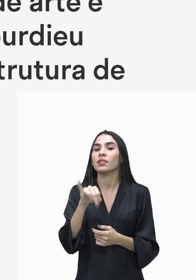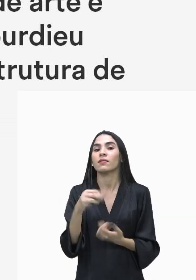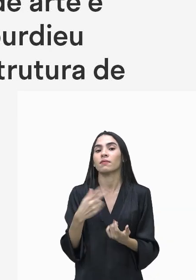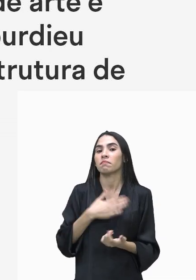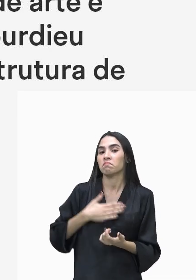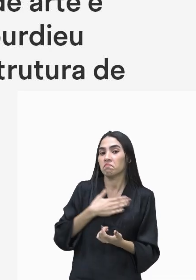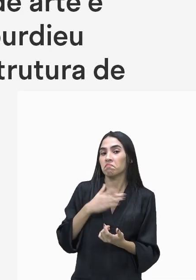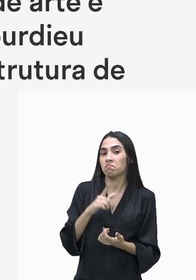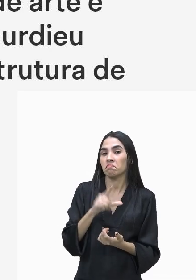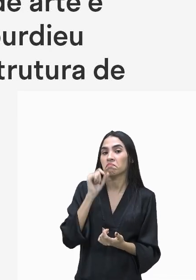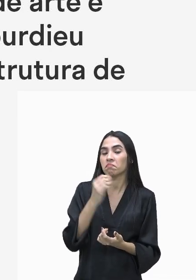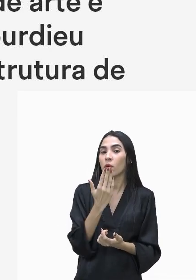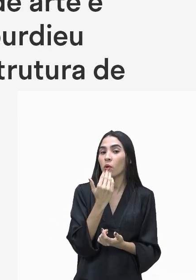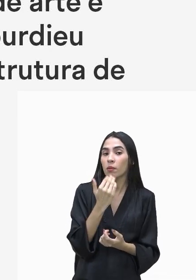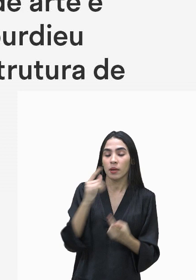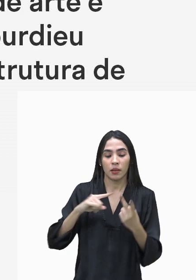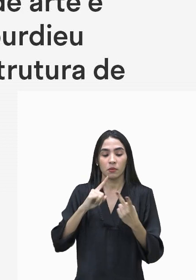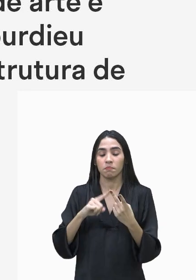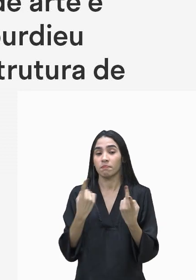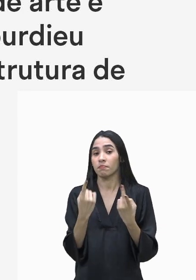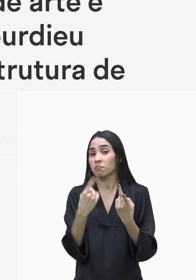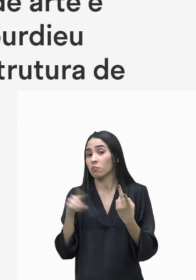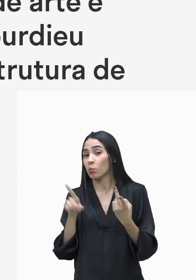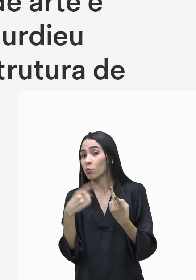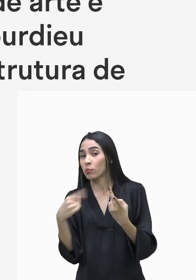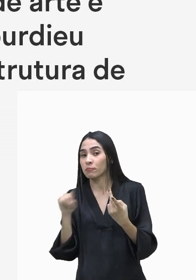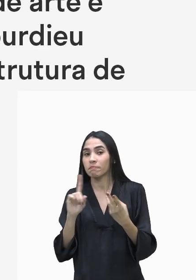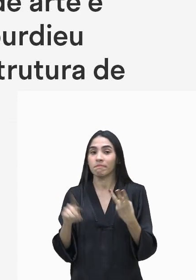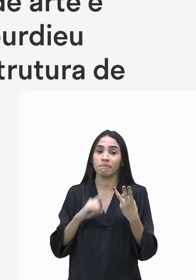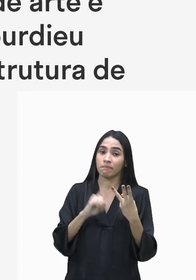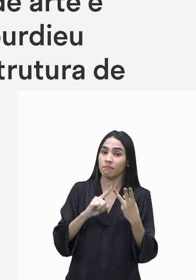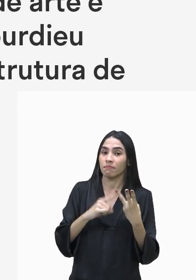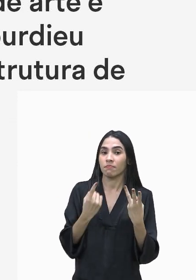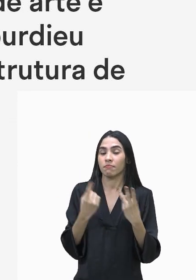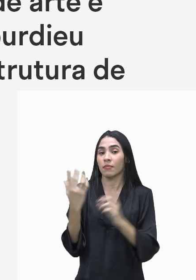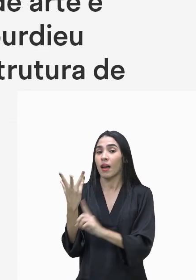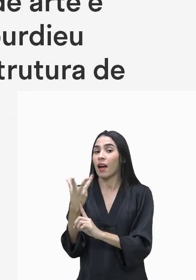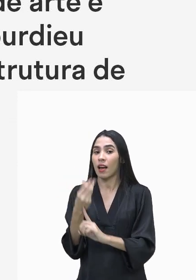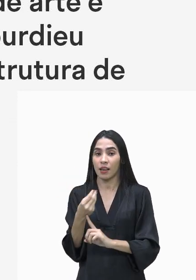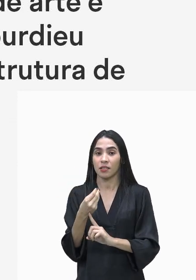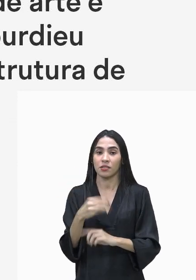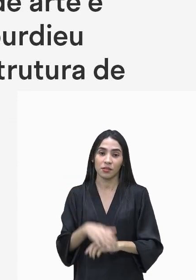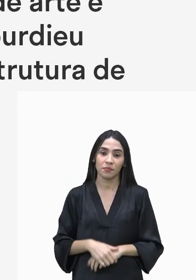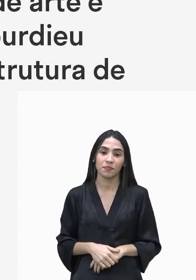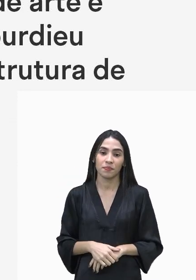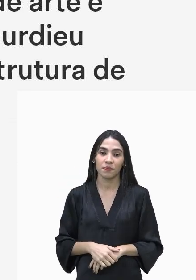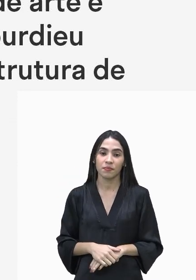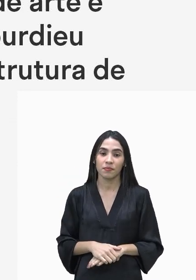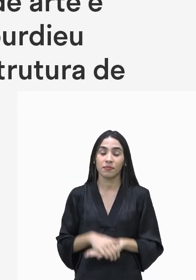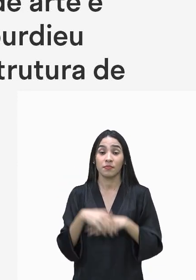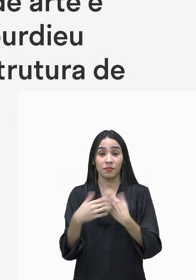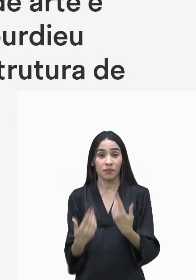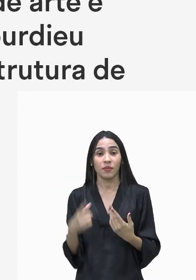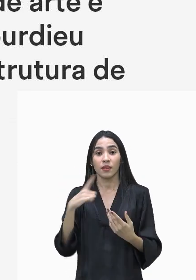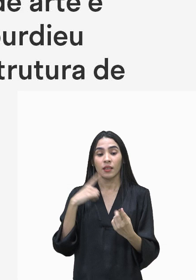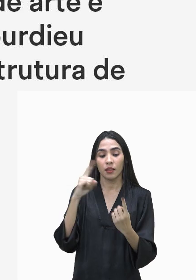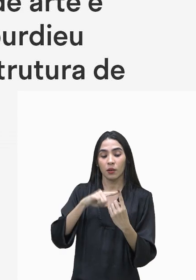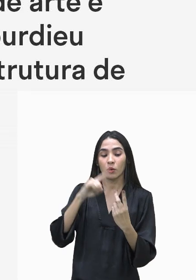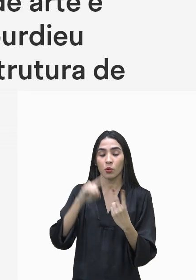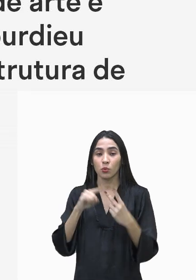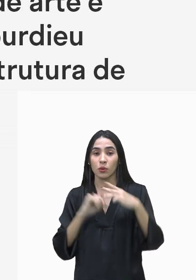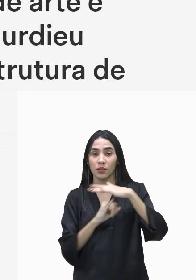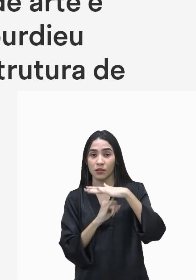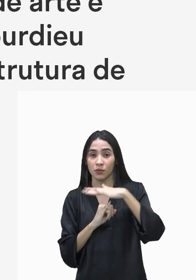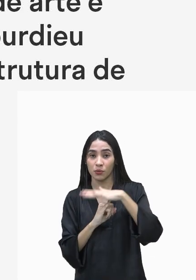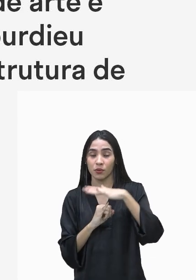como alimento, o que você vai gostar como música, como obra de arte. E aí nós temos 2